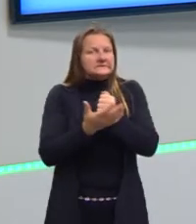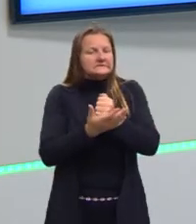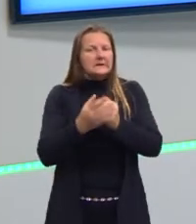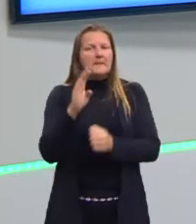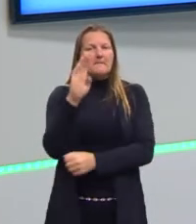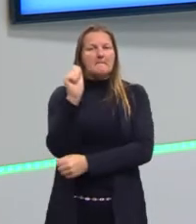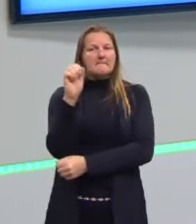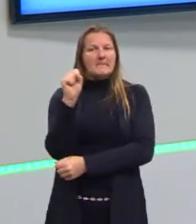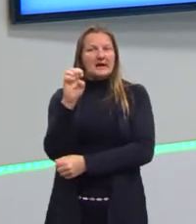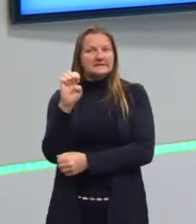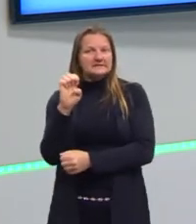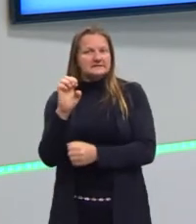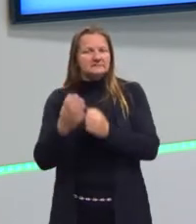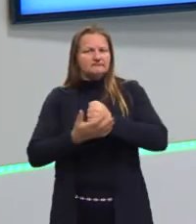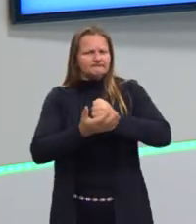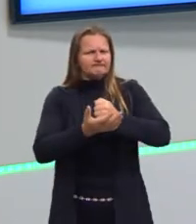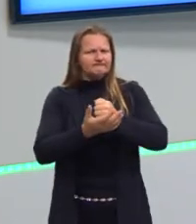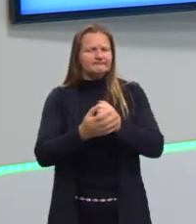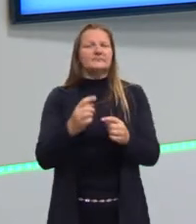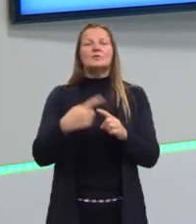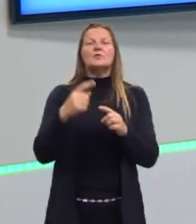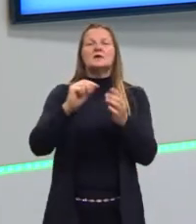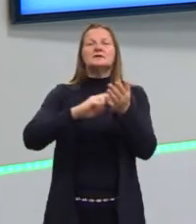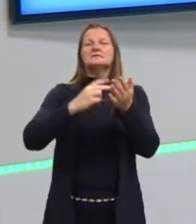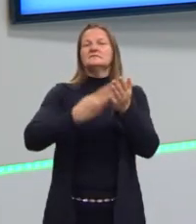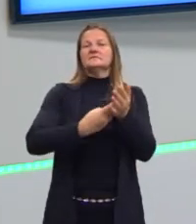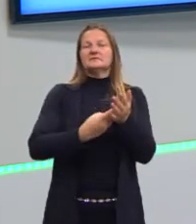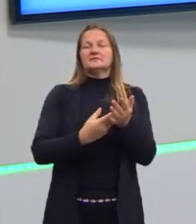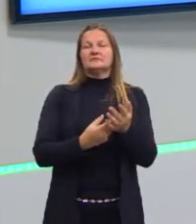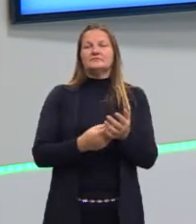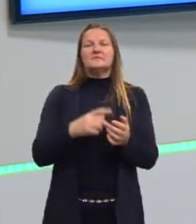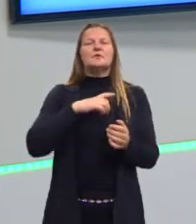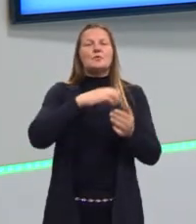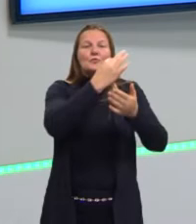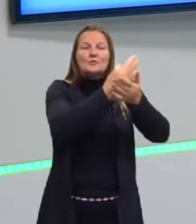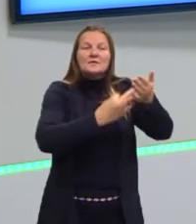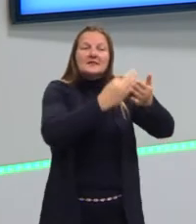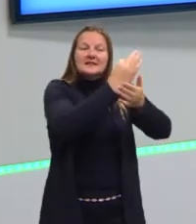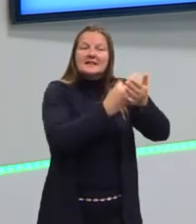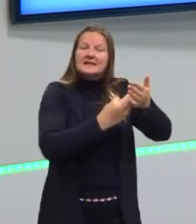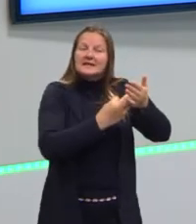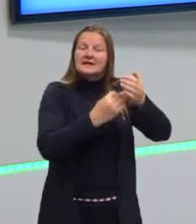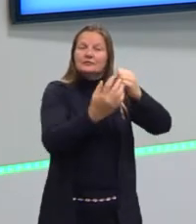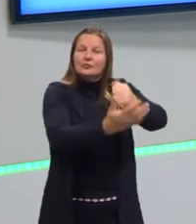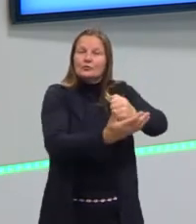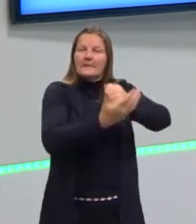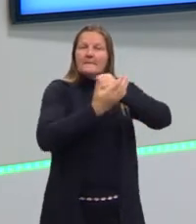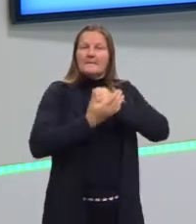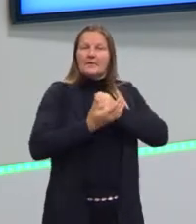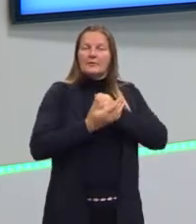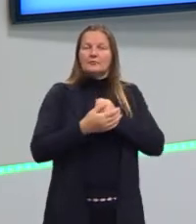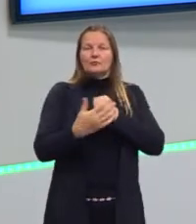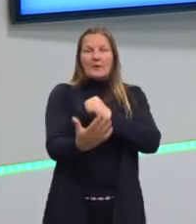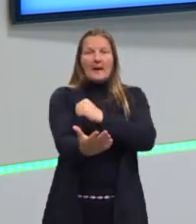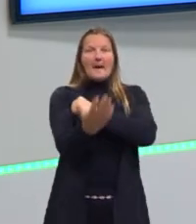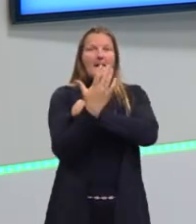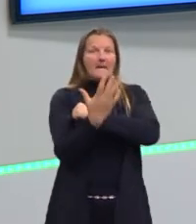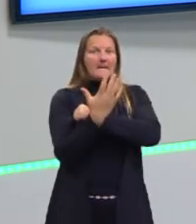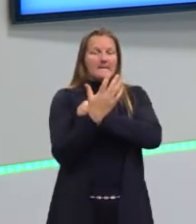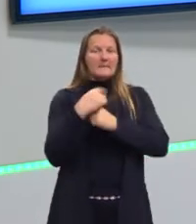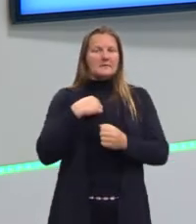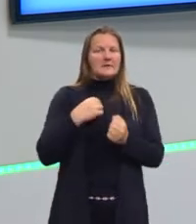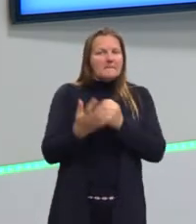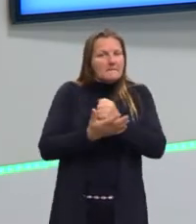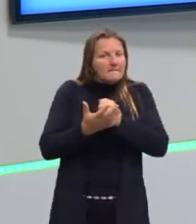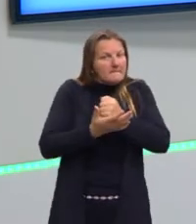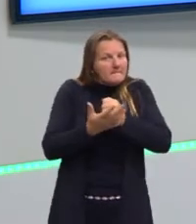como base Como suporte significa que os textos de apoio estão ali para ser a